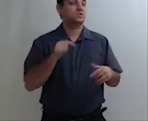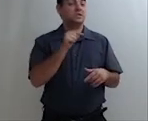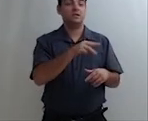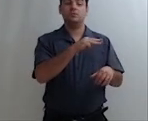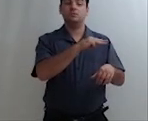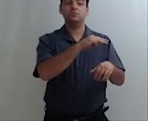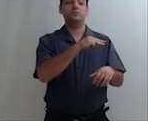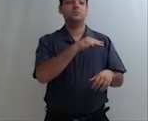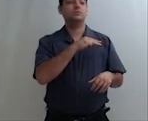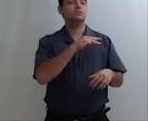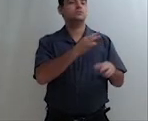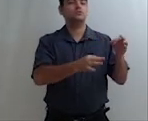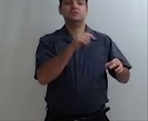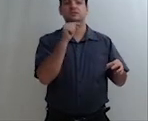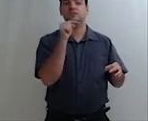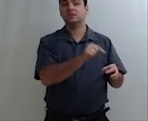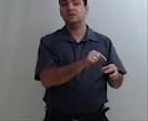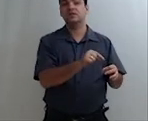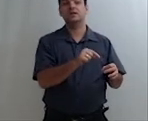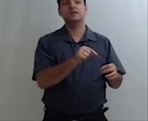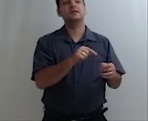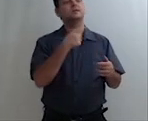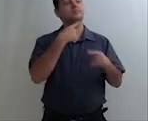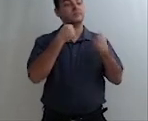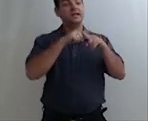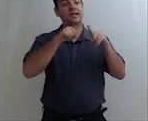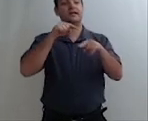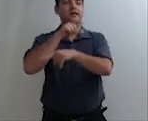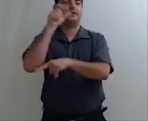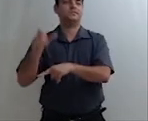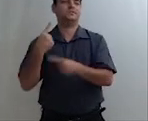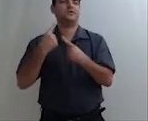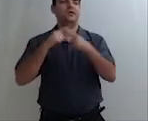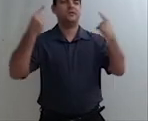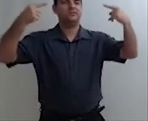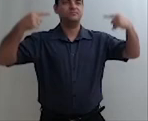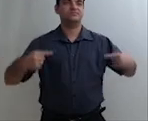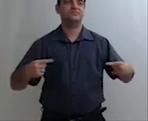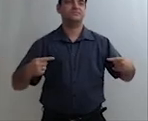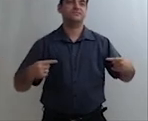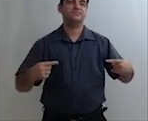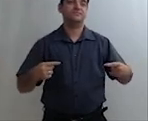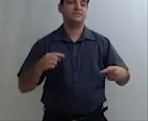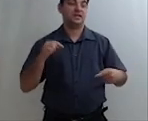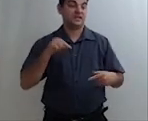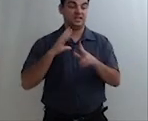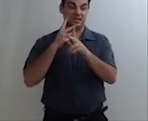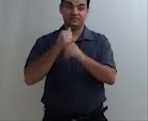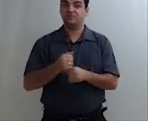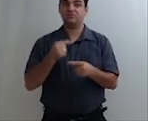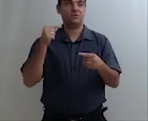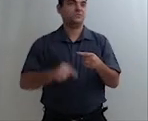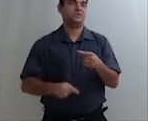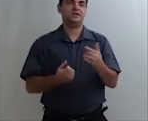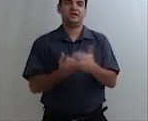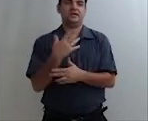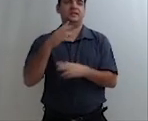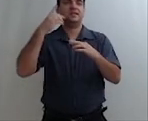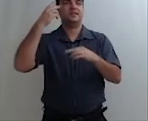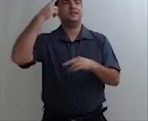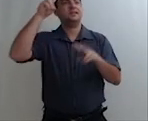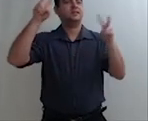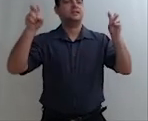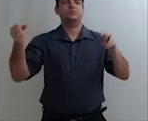interesse desse na superação de fato controverso nessa senda constata-se que ao contrário do que menciona mencionado nos aclaratórios o aca do